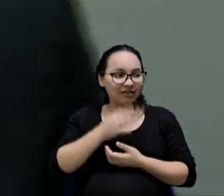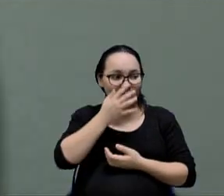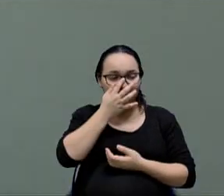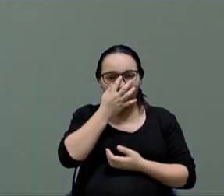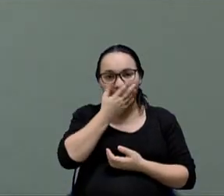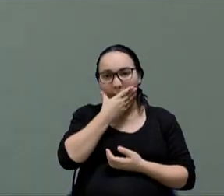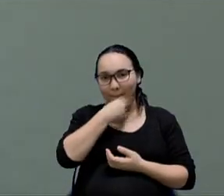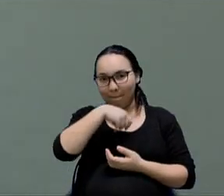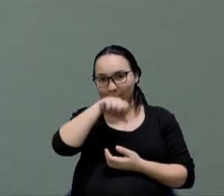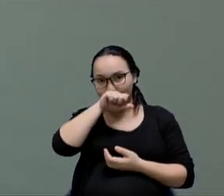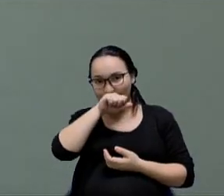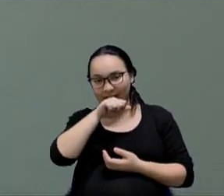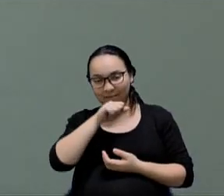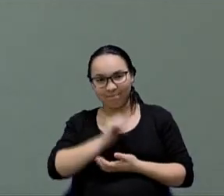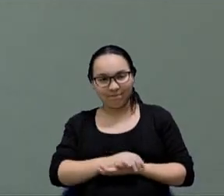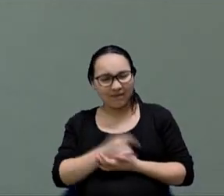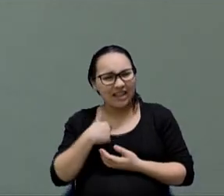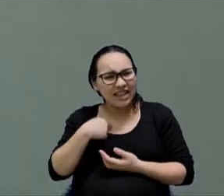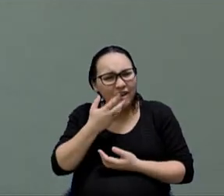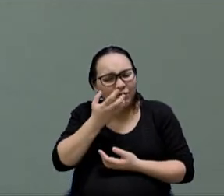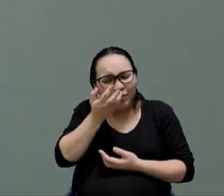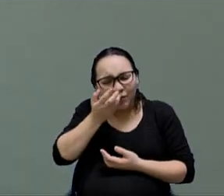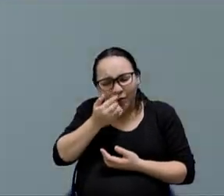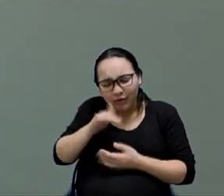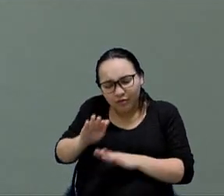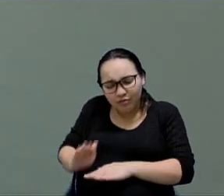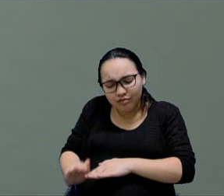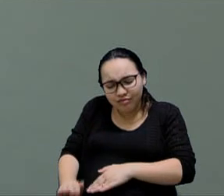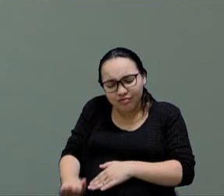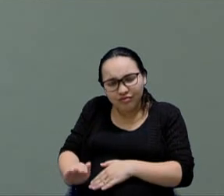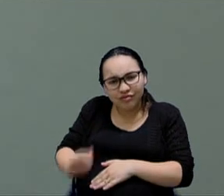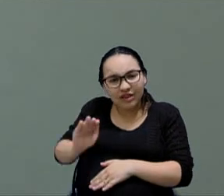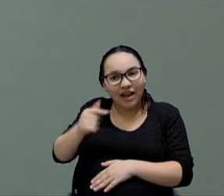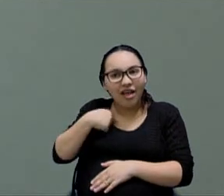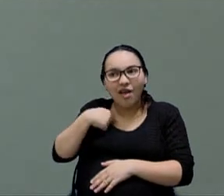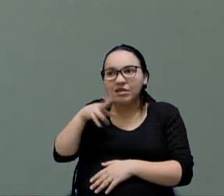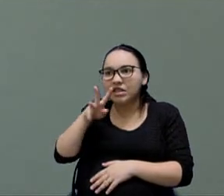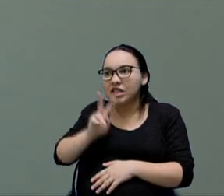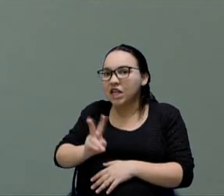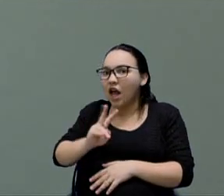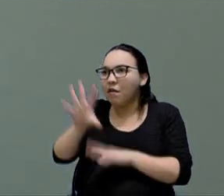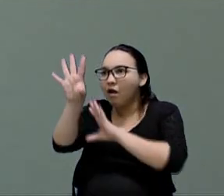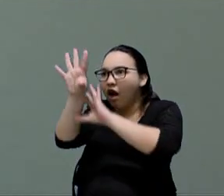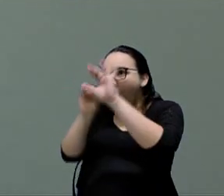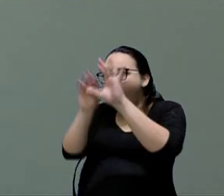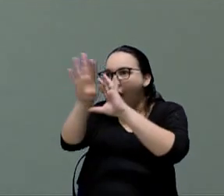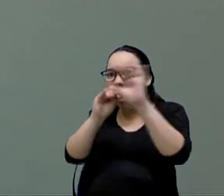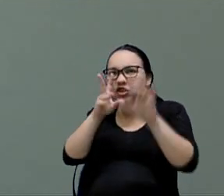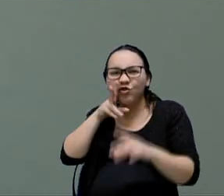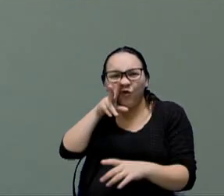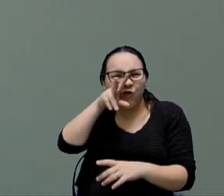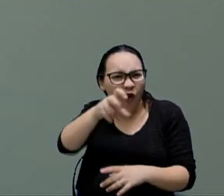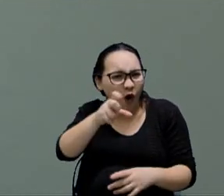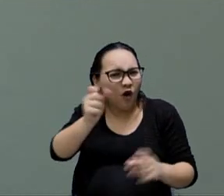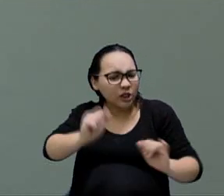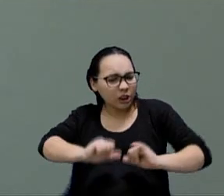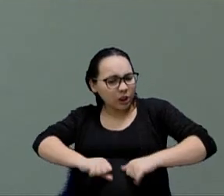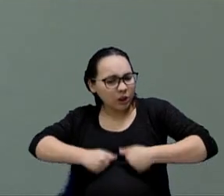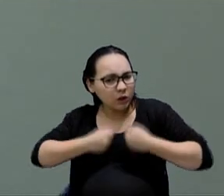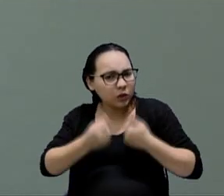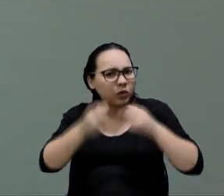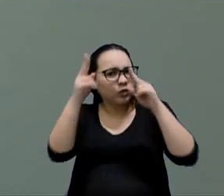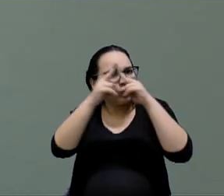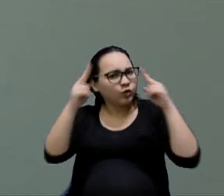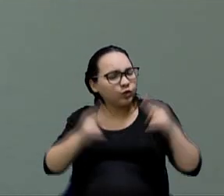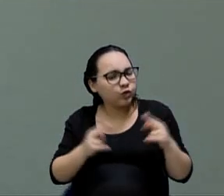Pai, desde pequena você foi minha inspiração. Inspiração de força, garra,